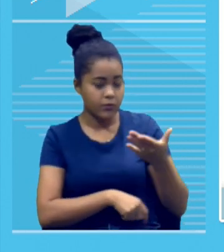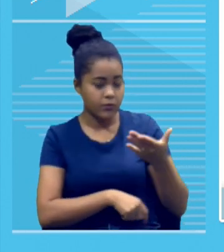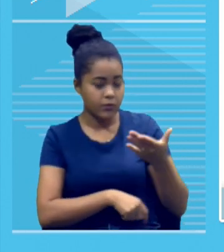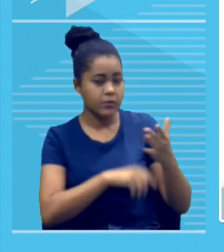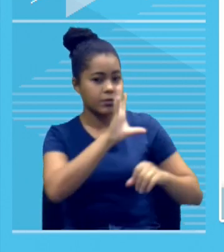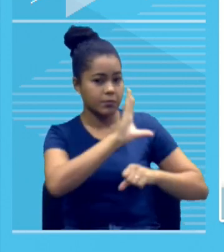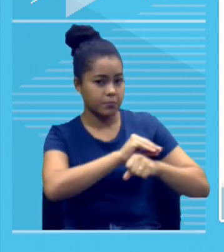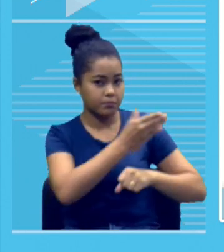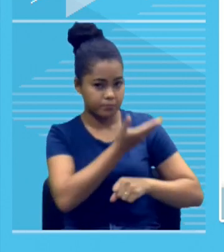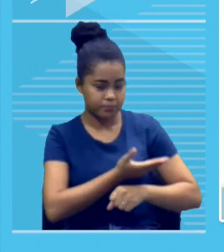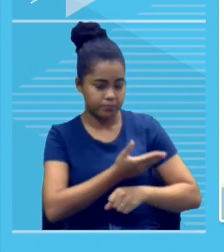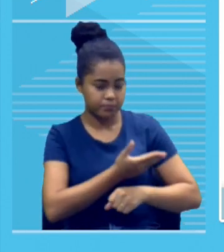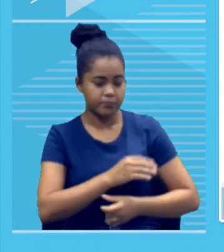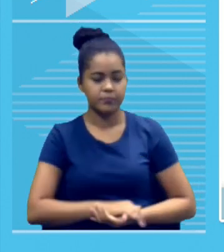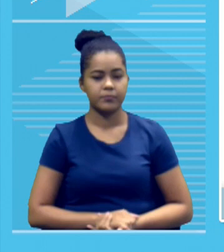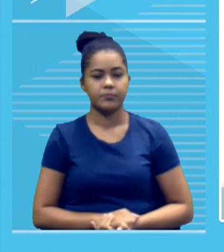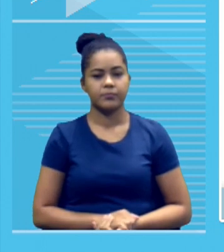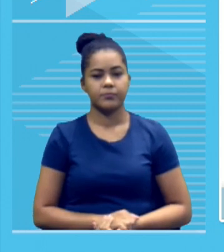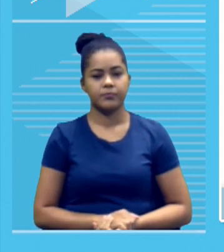possa fazer um print.